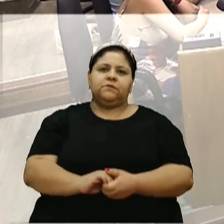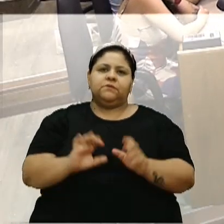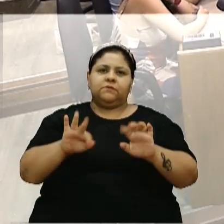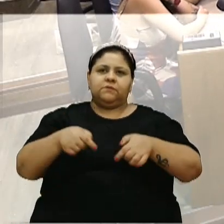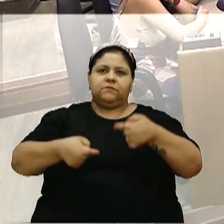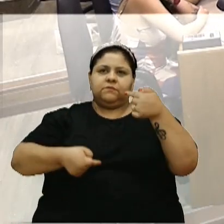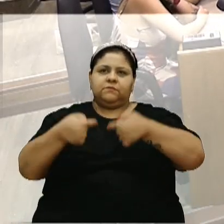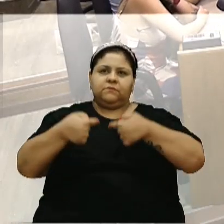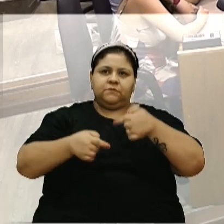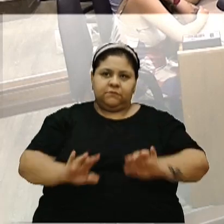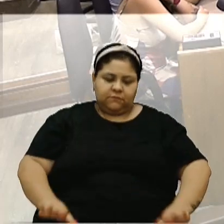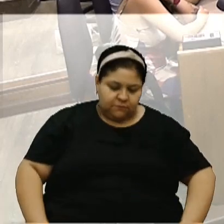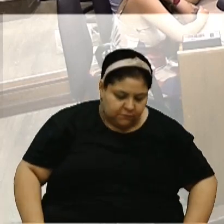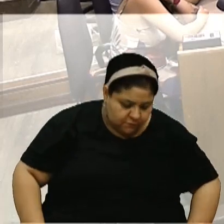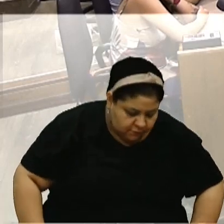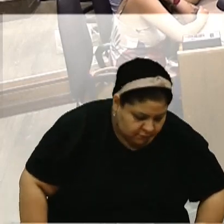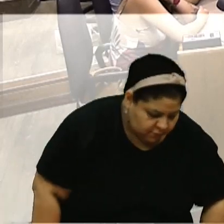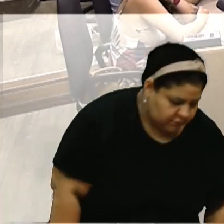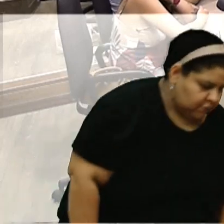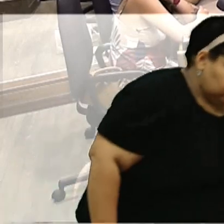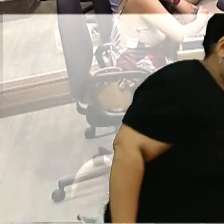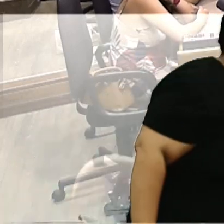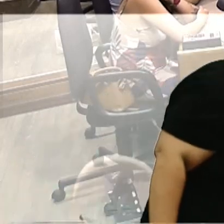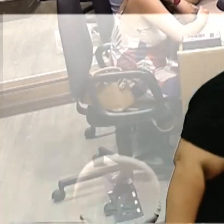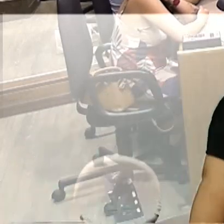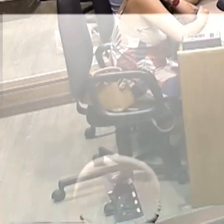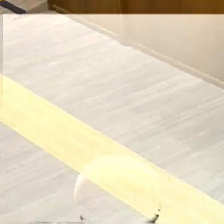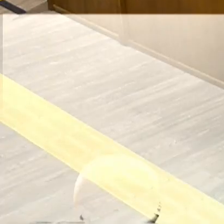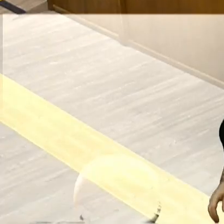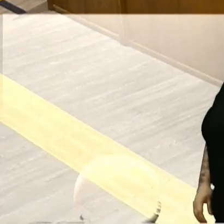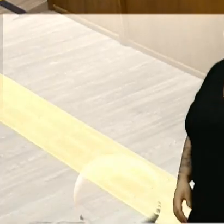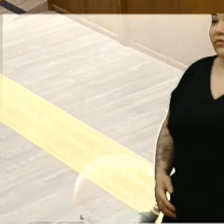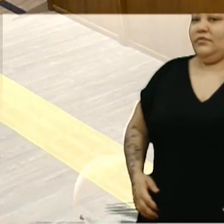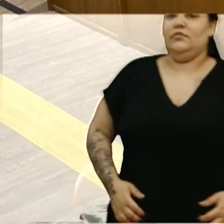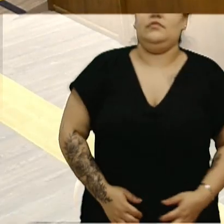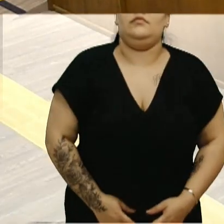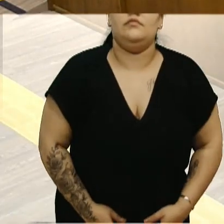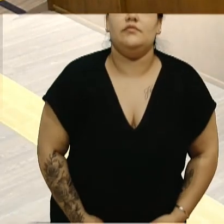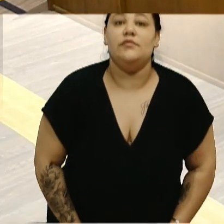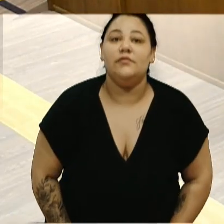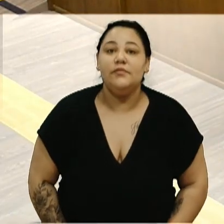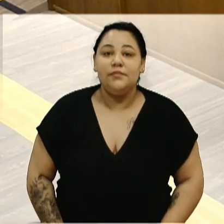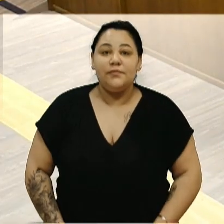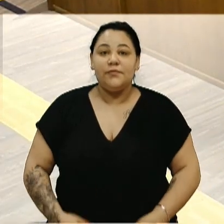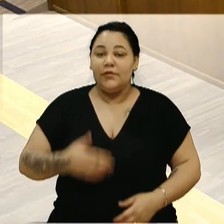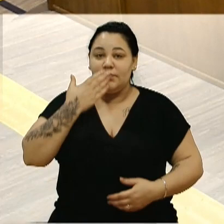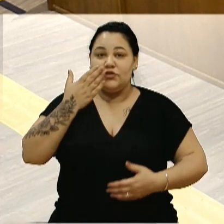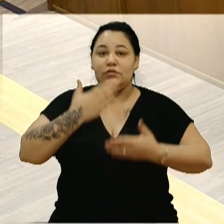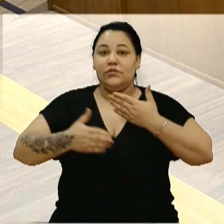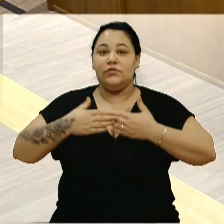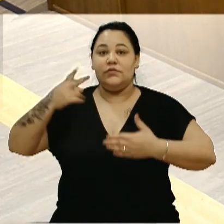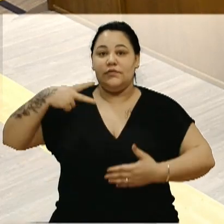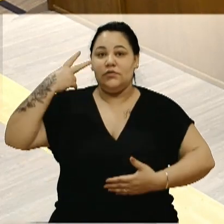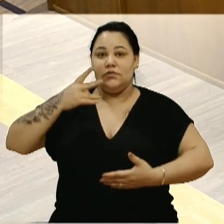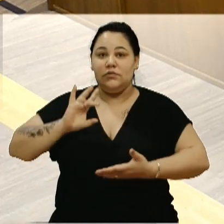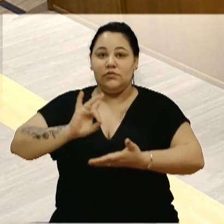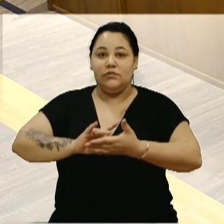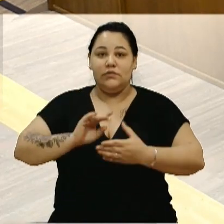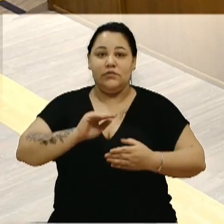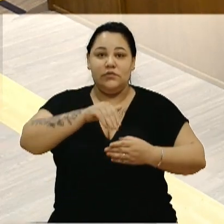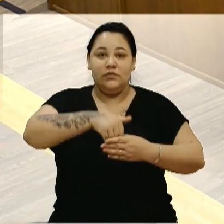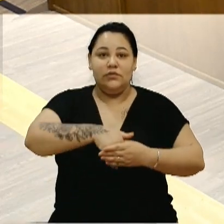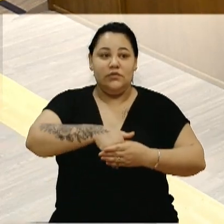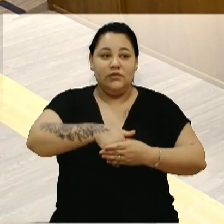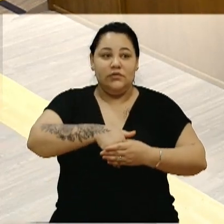Encerrada a discussão, em votação. Solicito, a partir de agora, as vereadoras e vereadores que registrem os